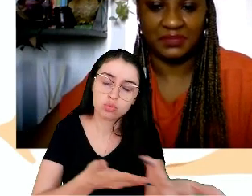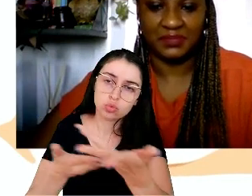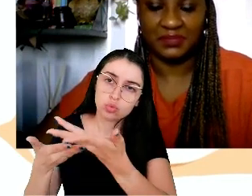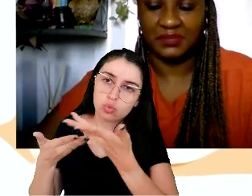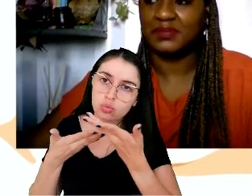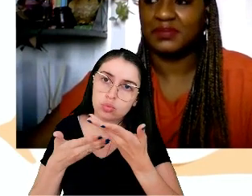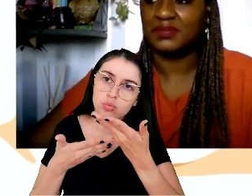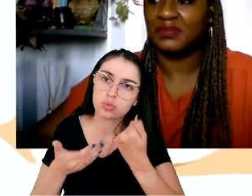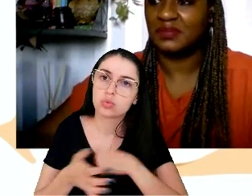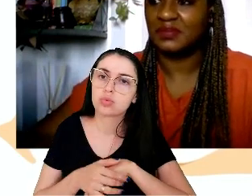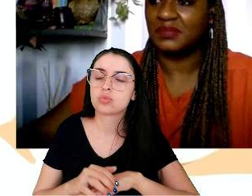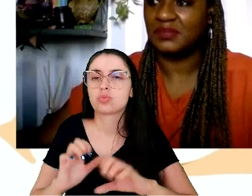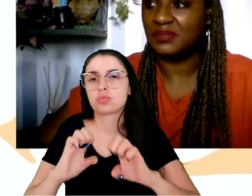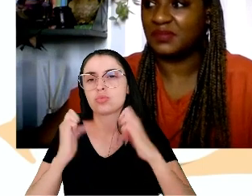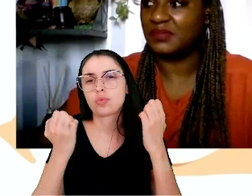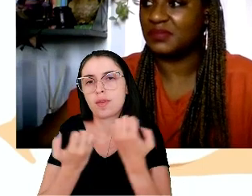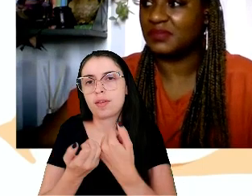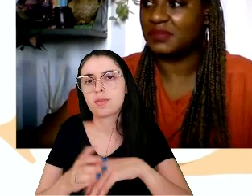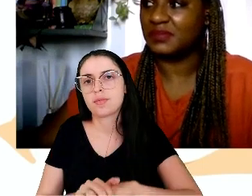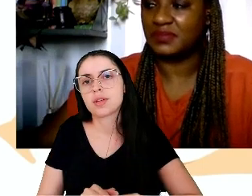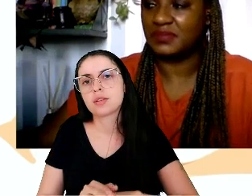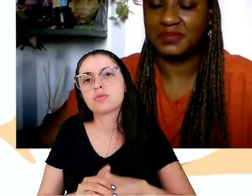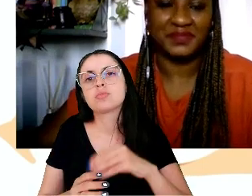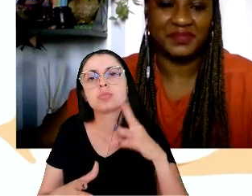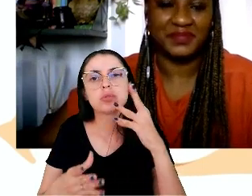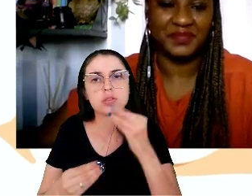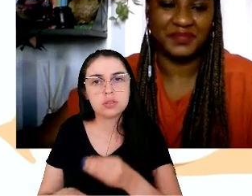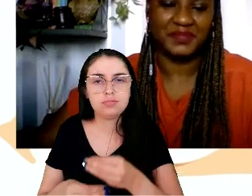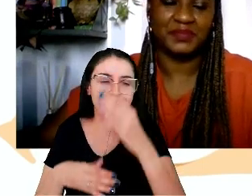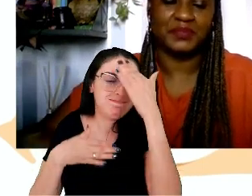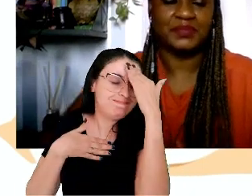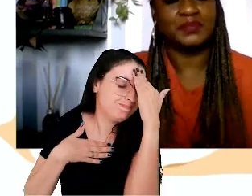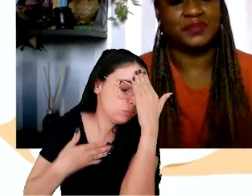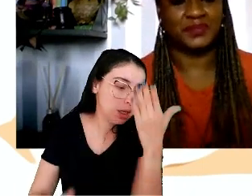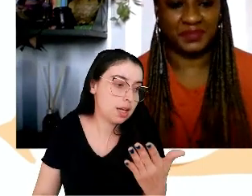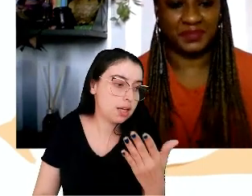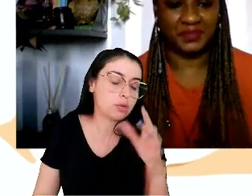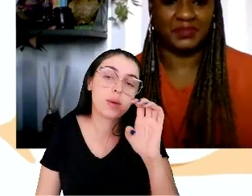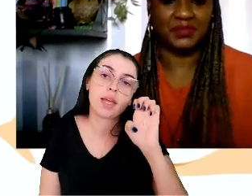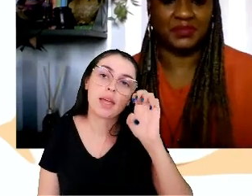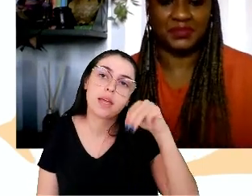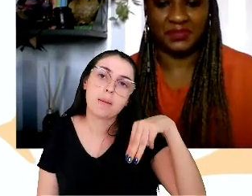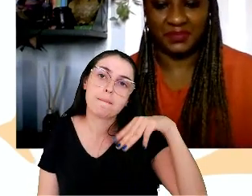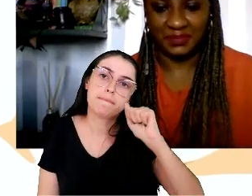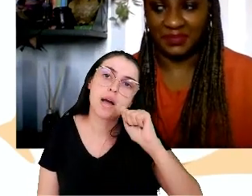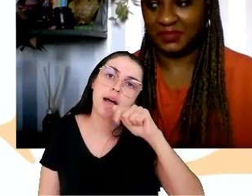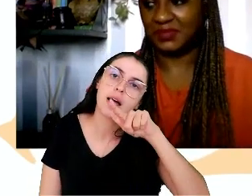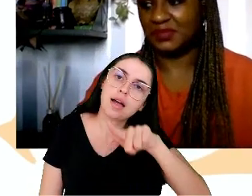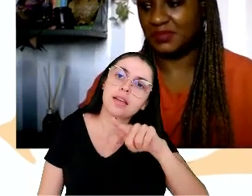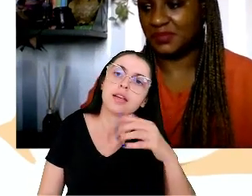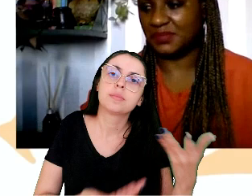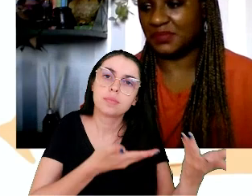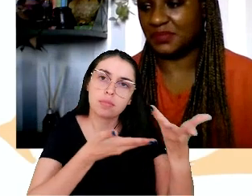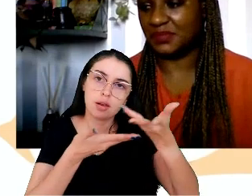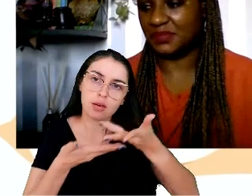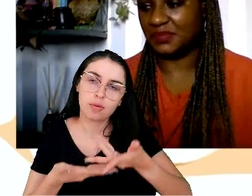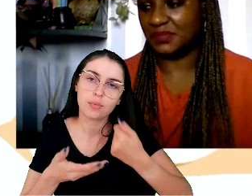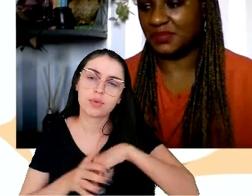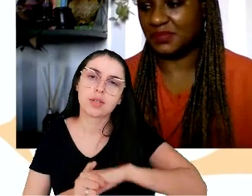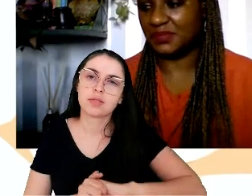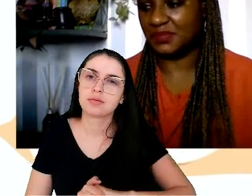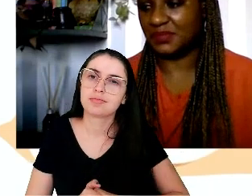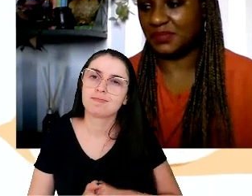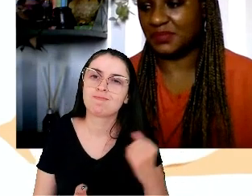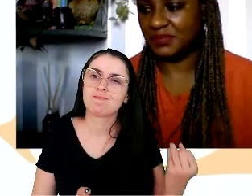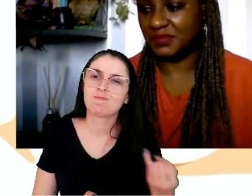participaram do evento e registro minha gratidão à EMAG por esse honroso convite, por essa